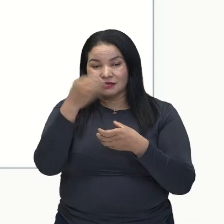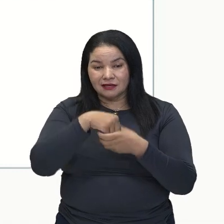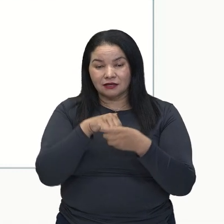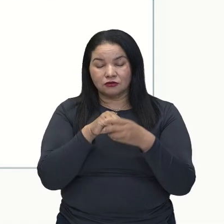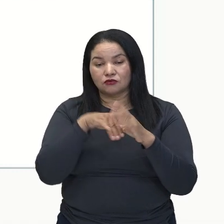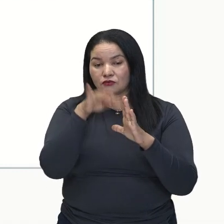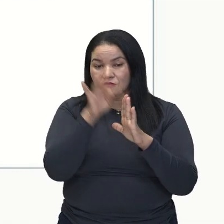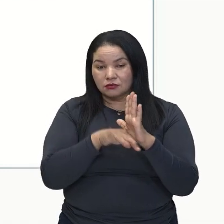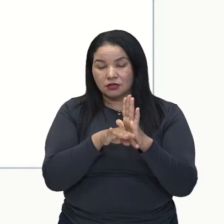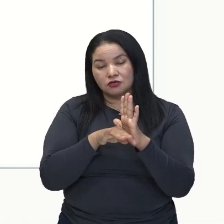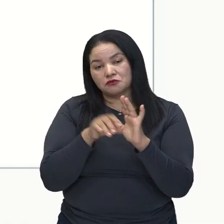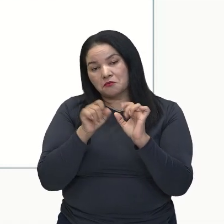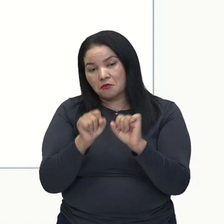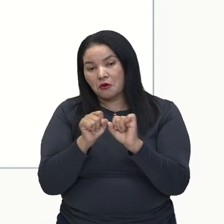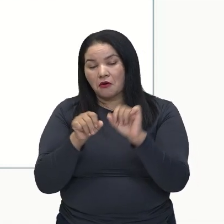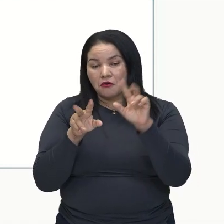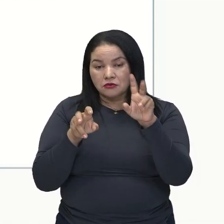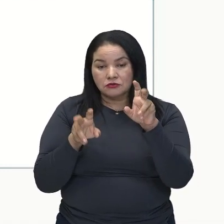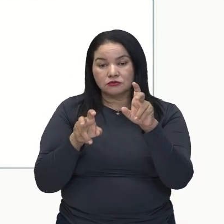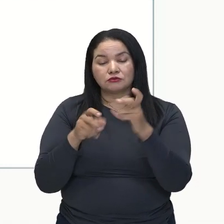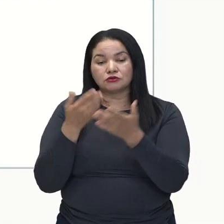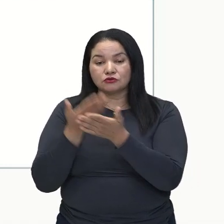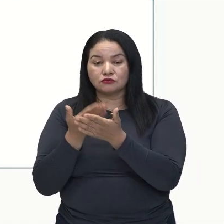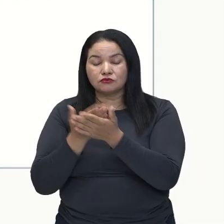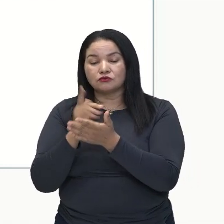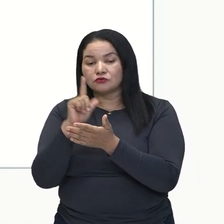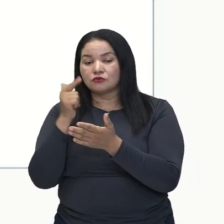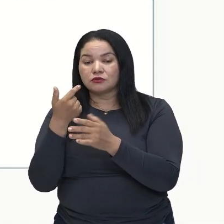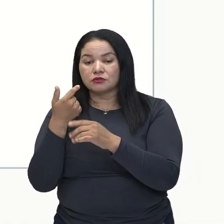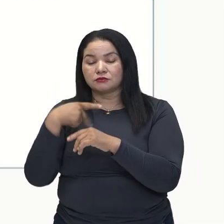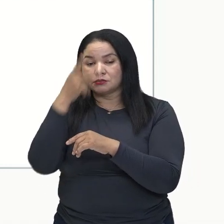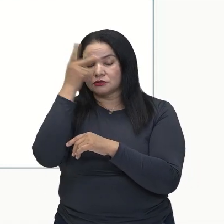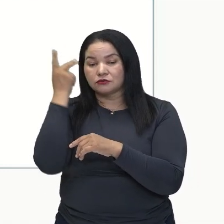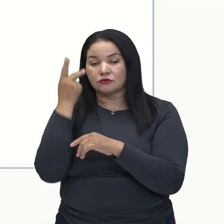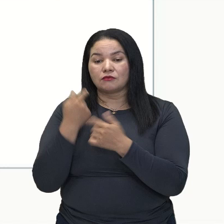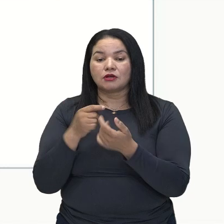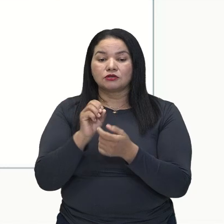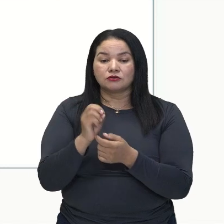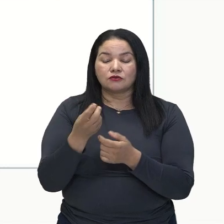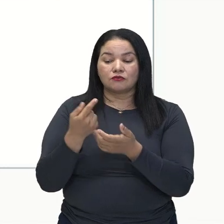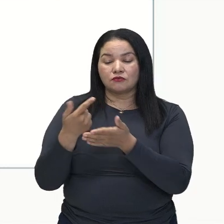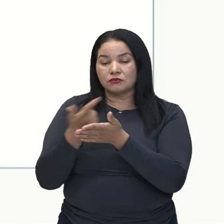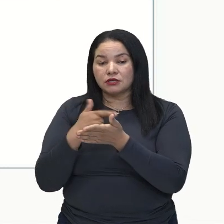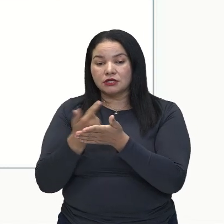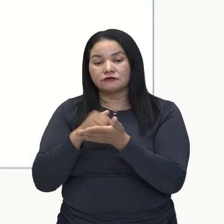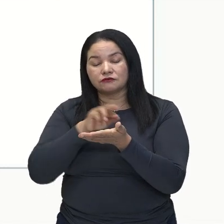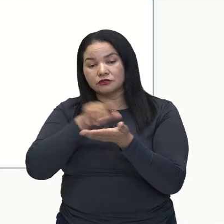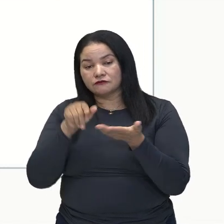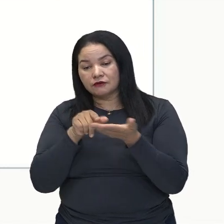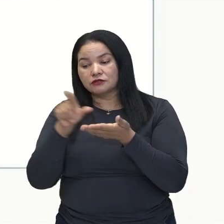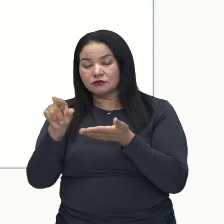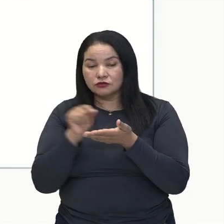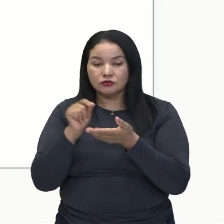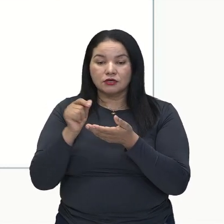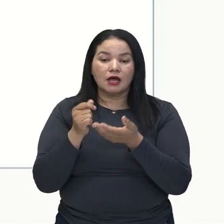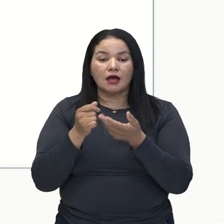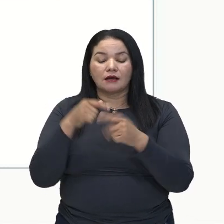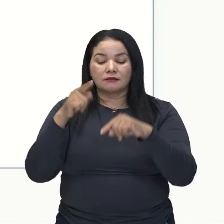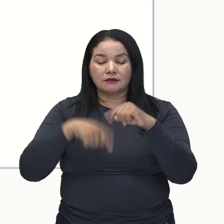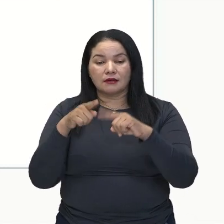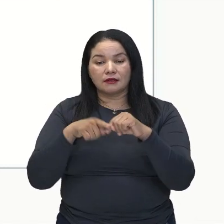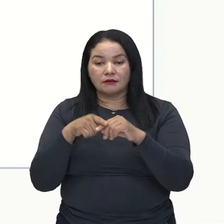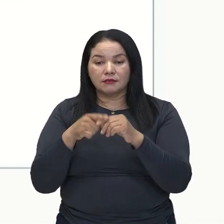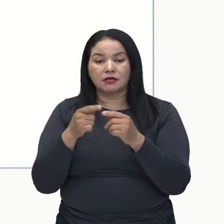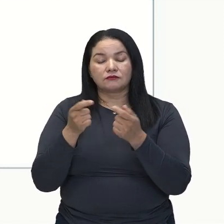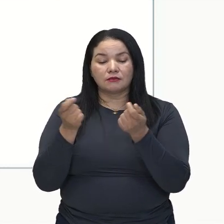das pessoas, que pode ser ensaios ou orelha do livro, alguma coisa que traz esse elemento que pode ser